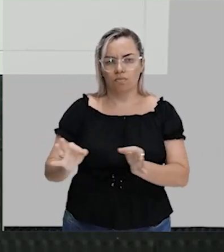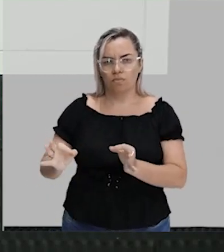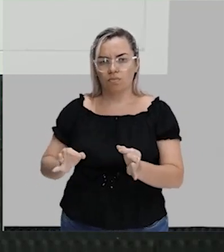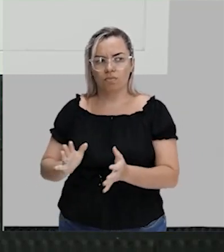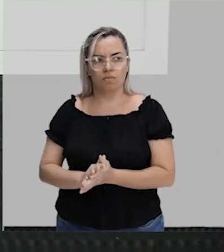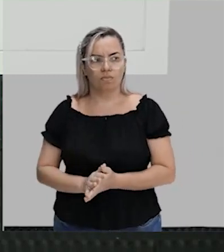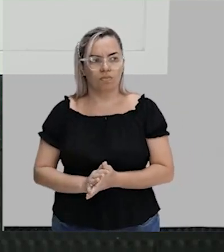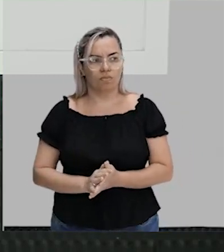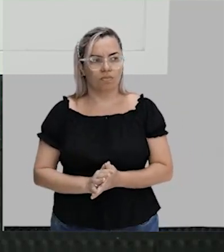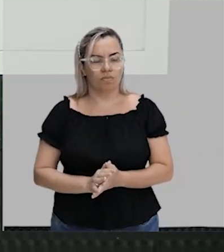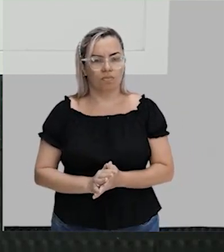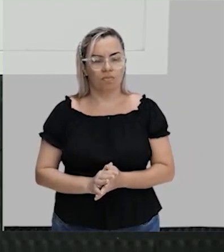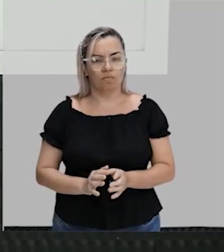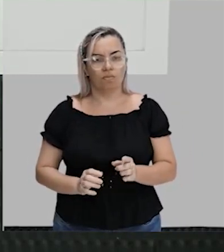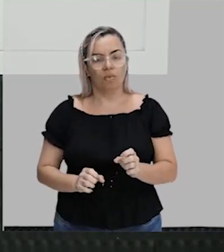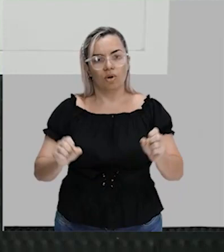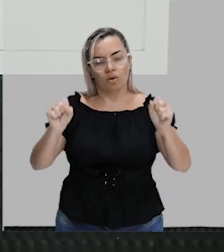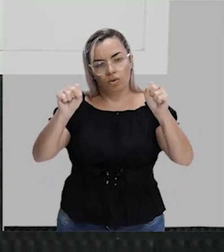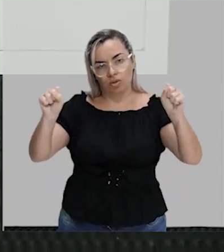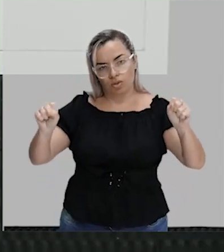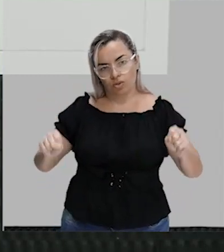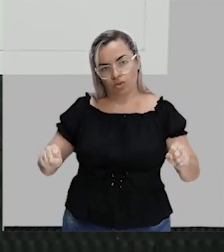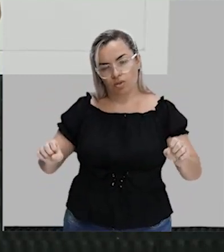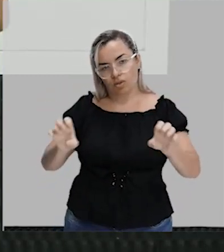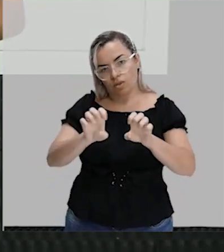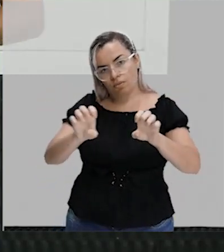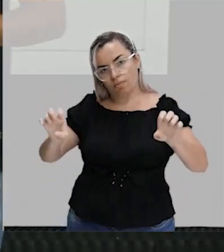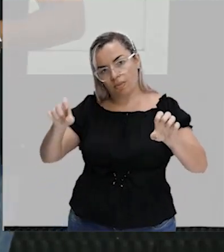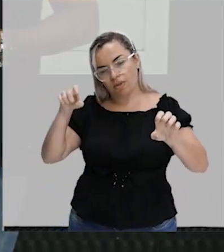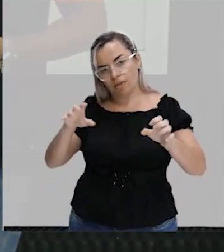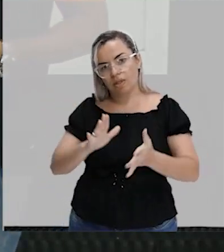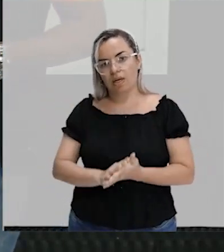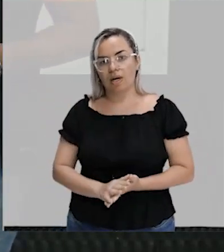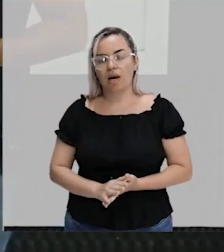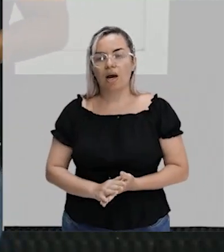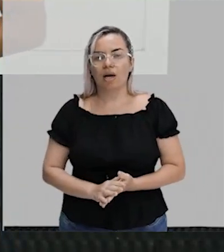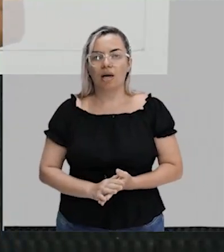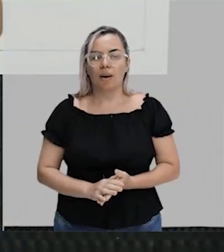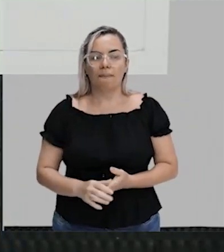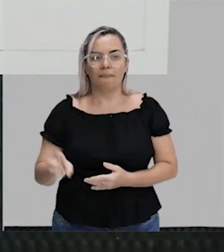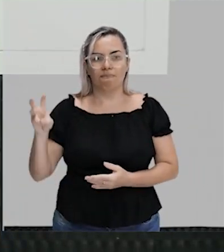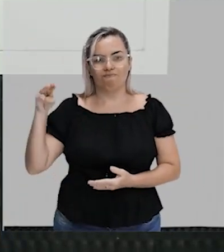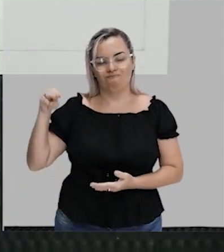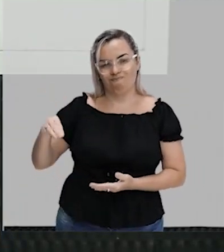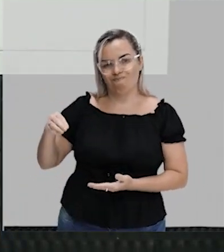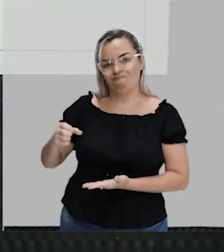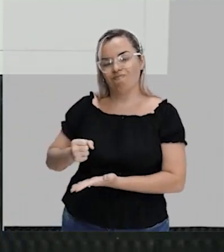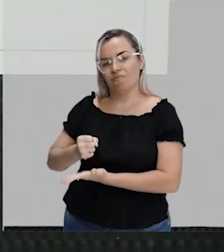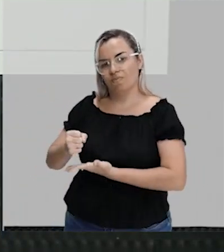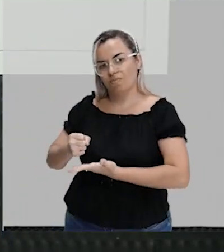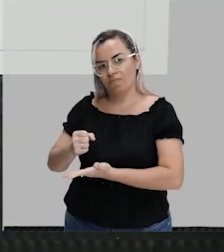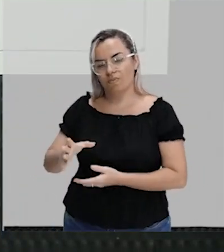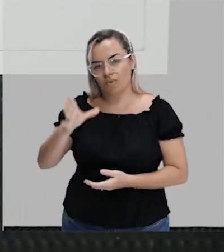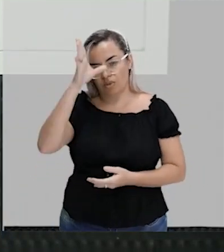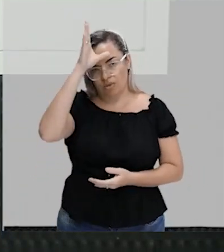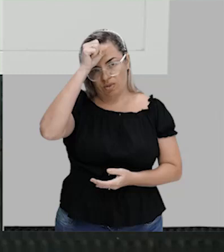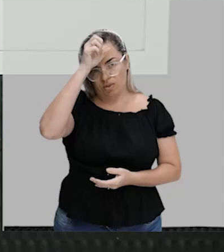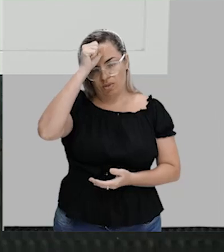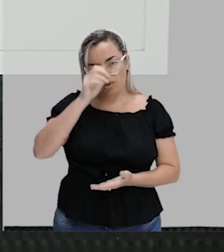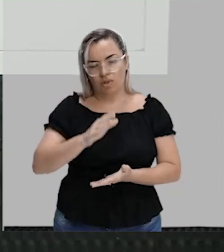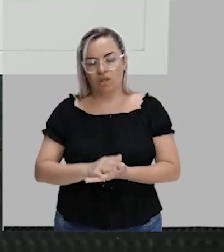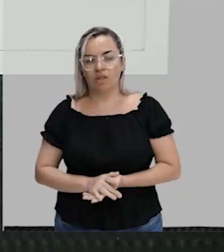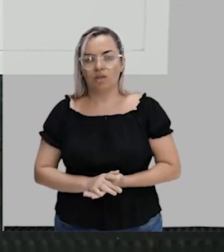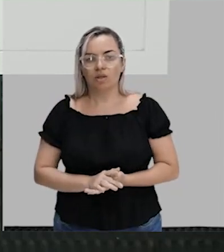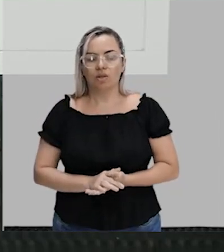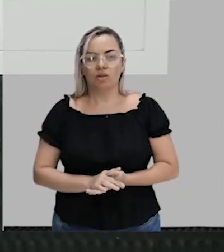um sistema de equações é matemática básica isso aqui a gente aprende lá no ensino